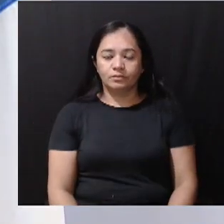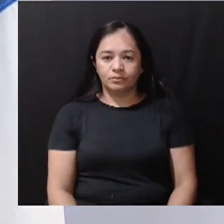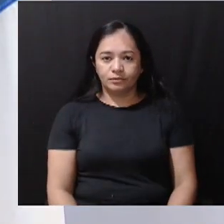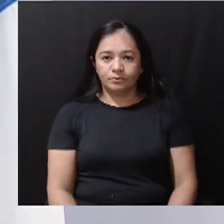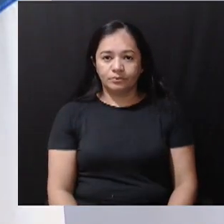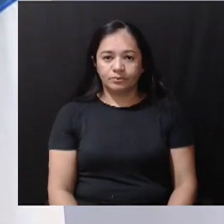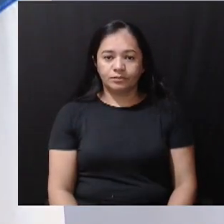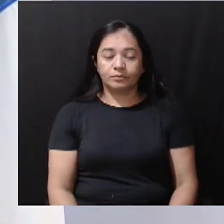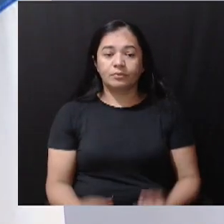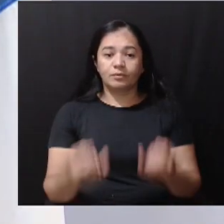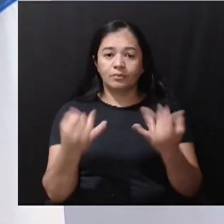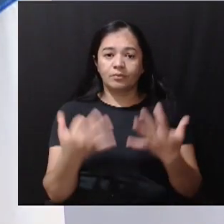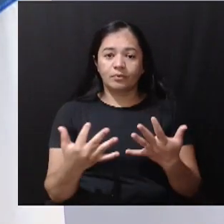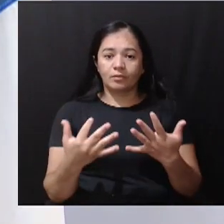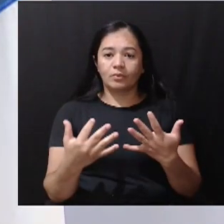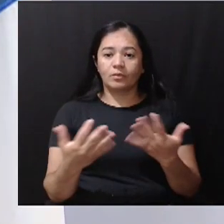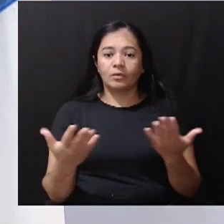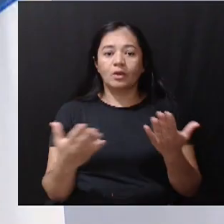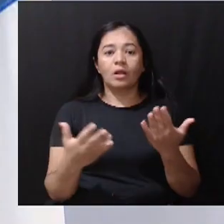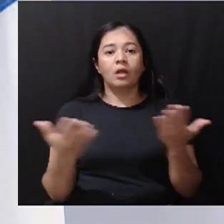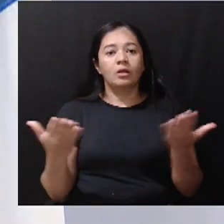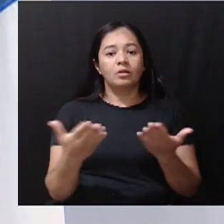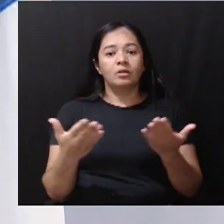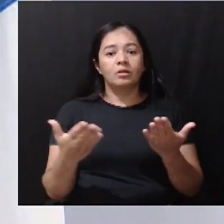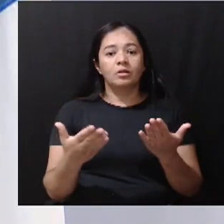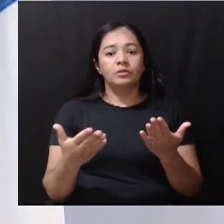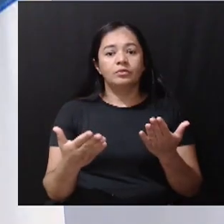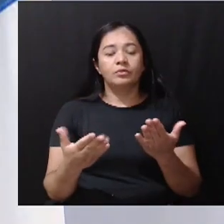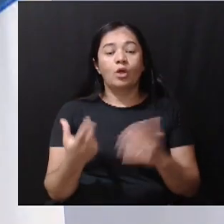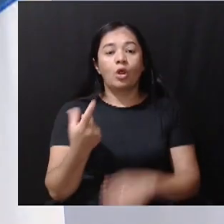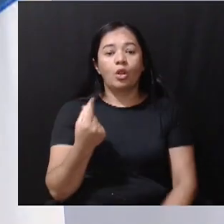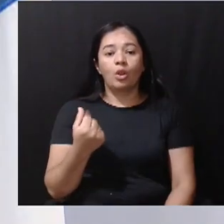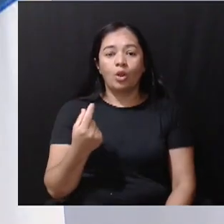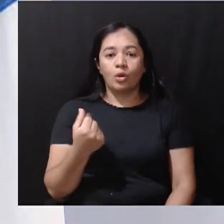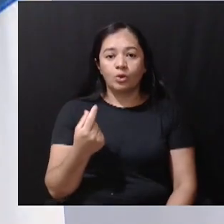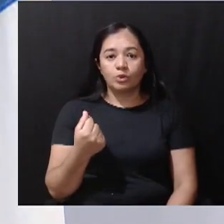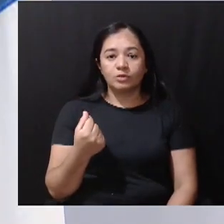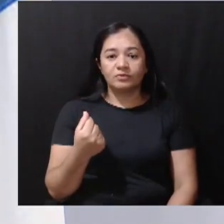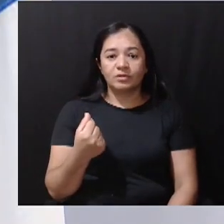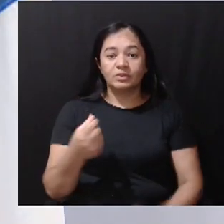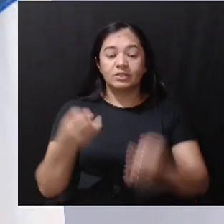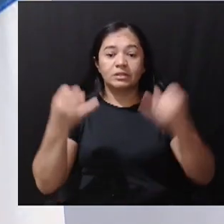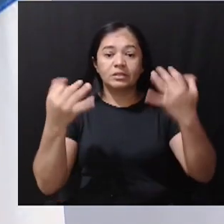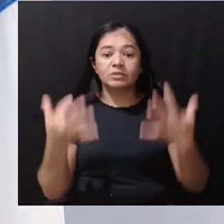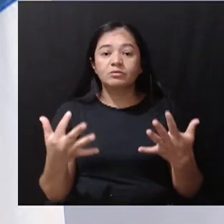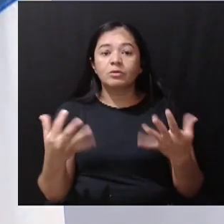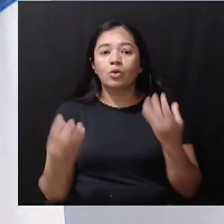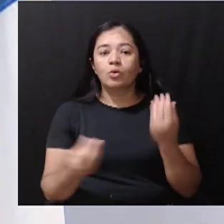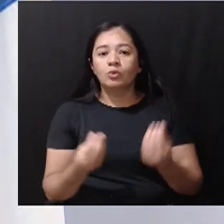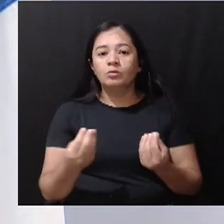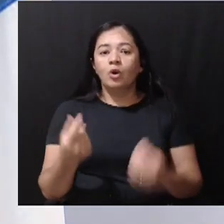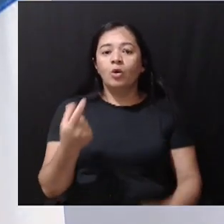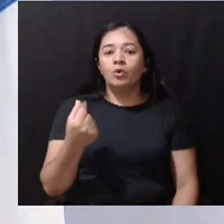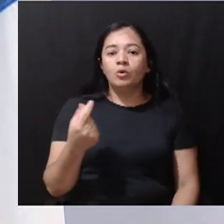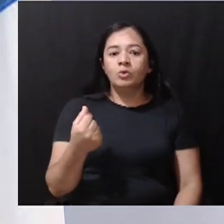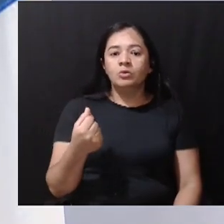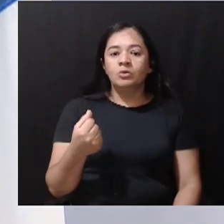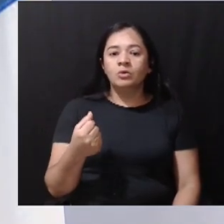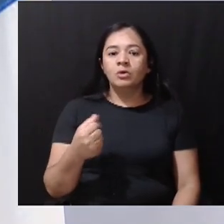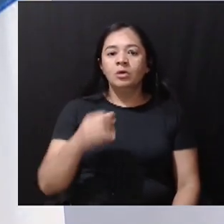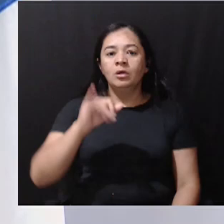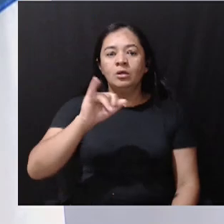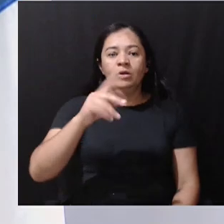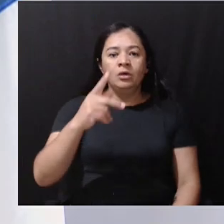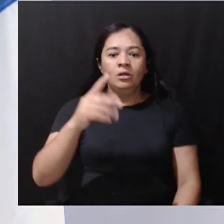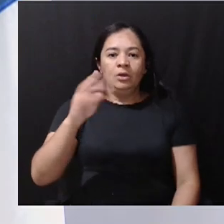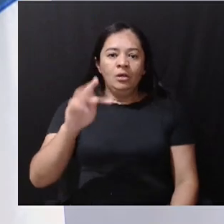da atualização da planta genérica de valores, ela que determina aí os valores para o IPTU. O líder